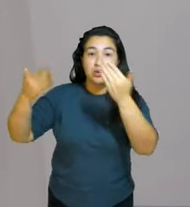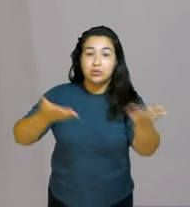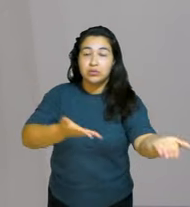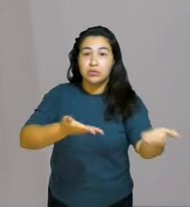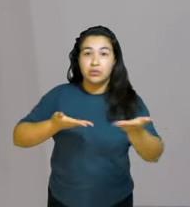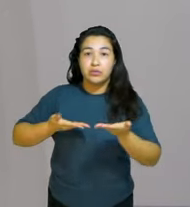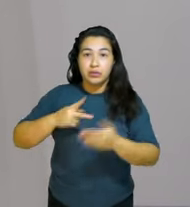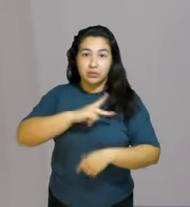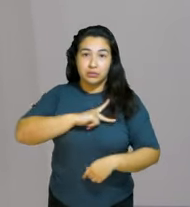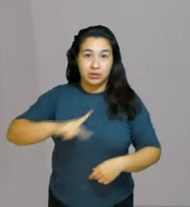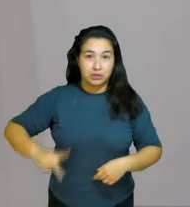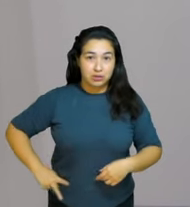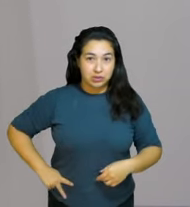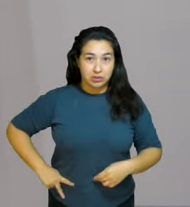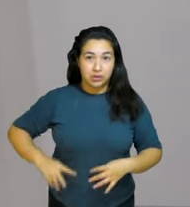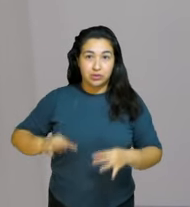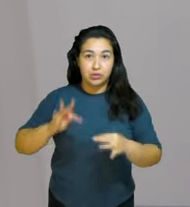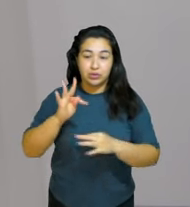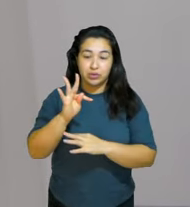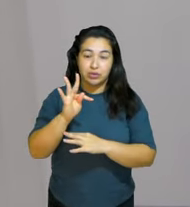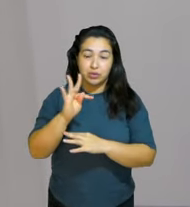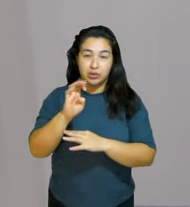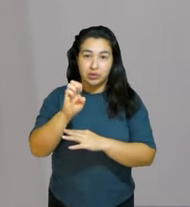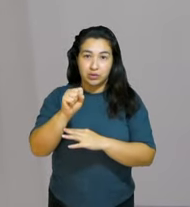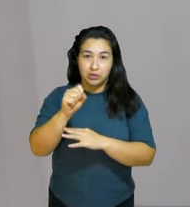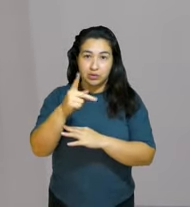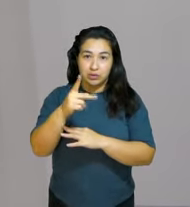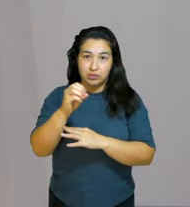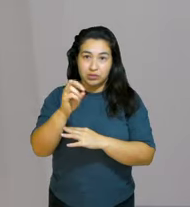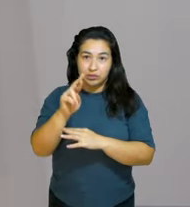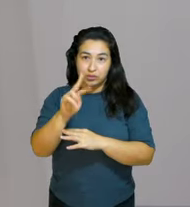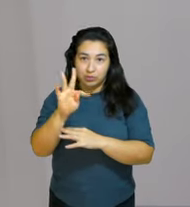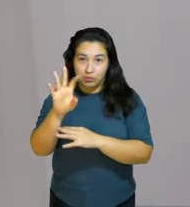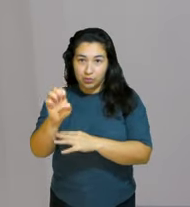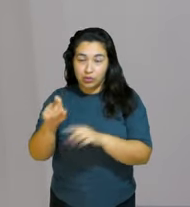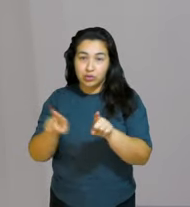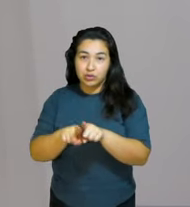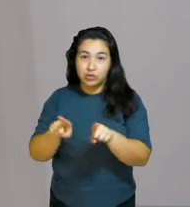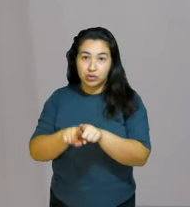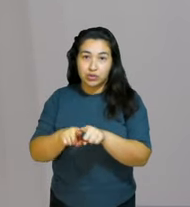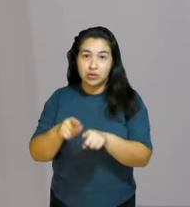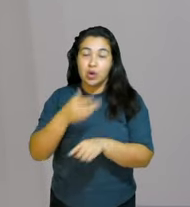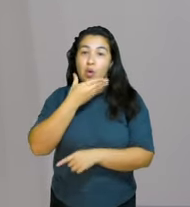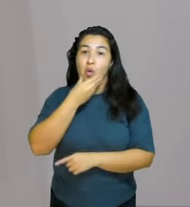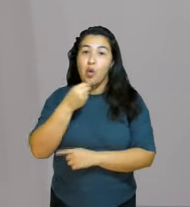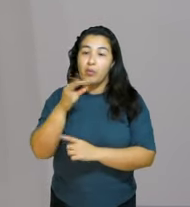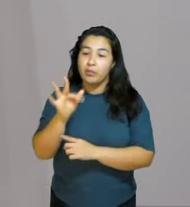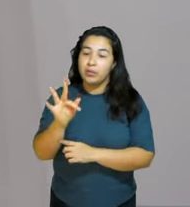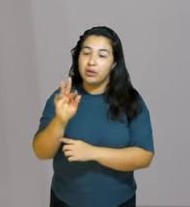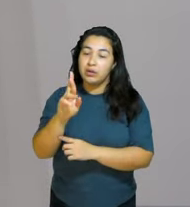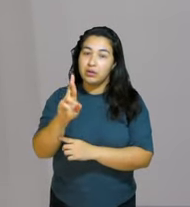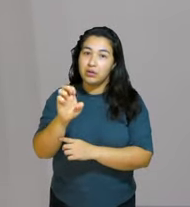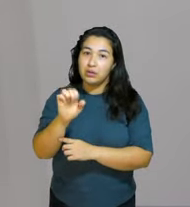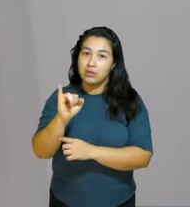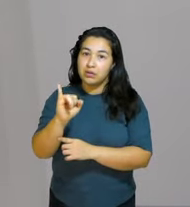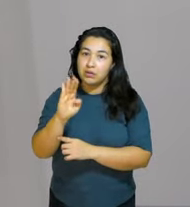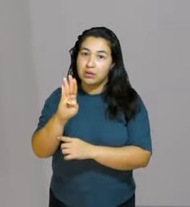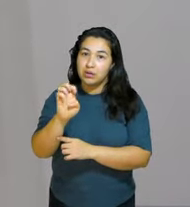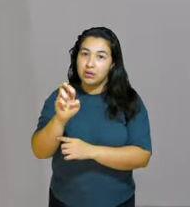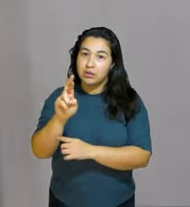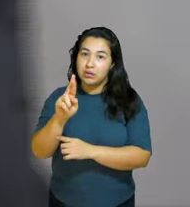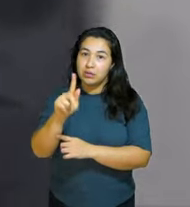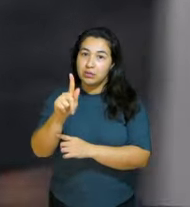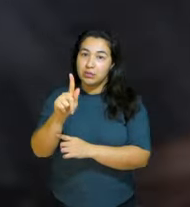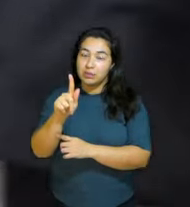senhor presidente da FEESPORT, Freiberg Ruben do Nascimento, neste ato representando o excelentíssimo